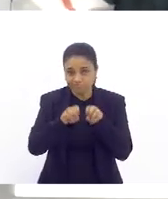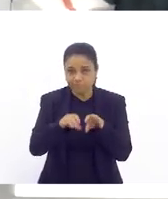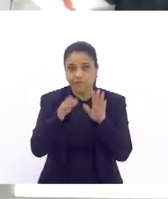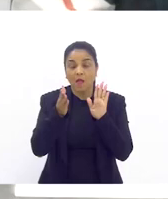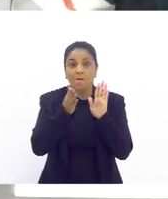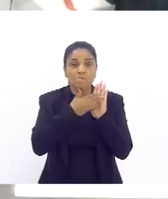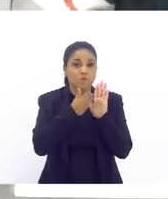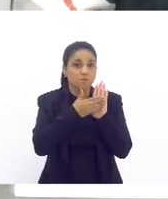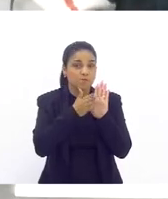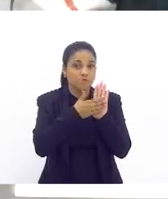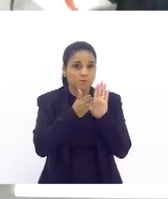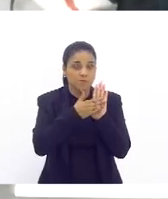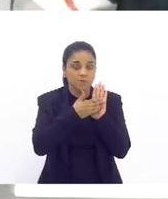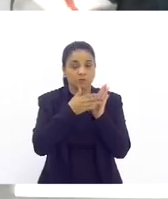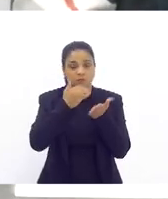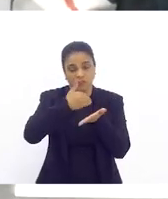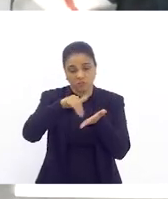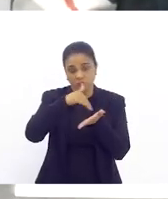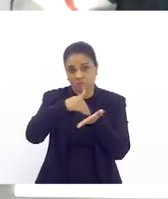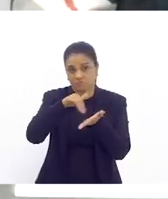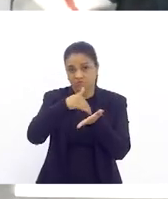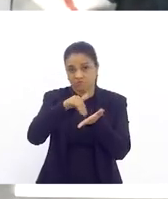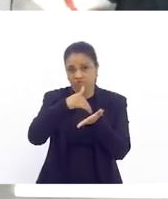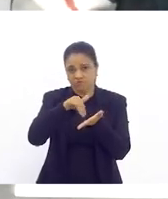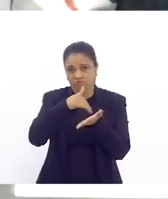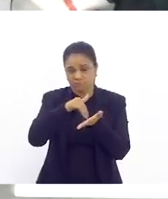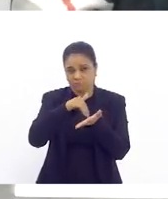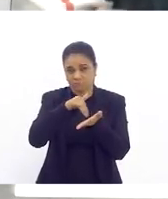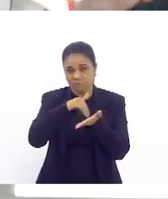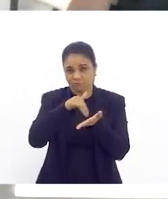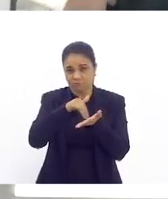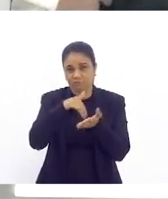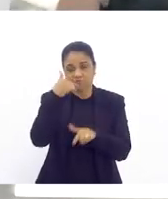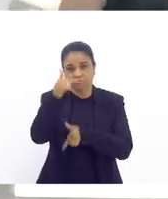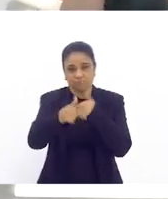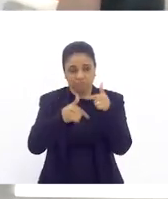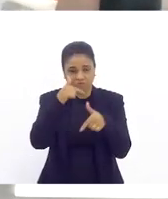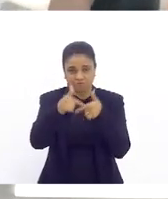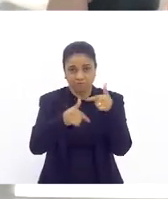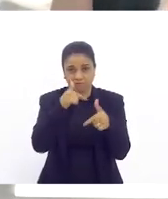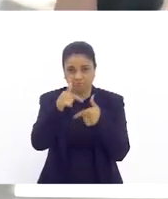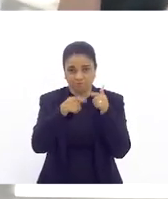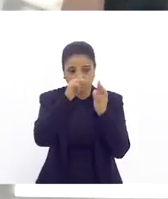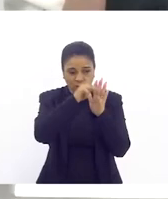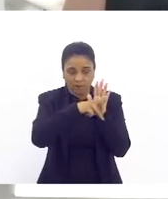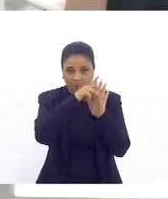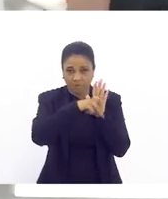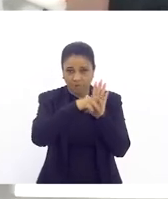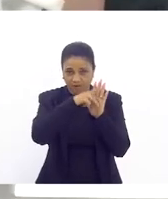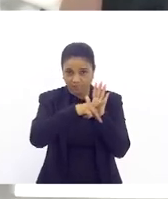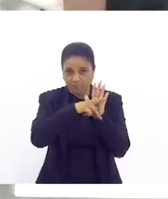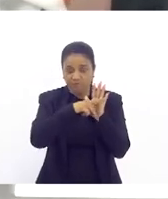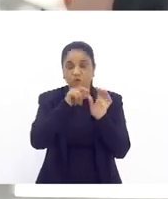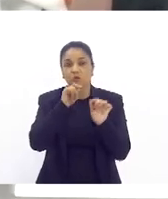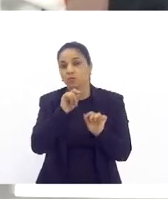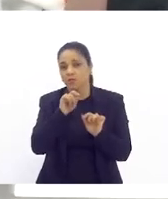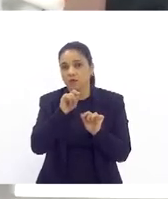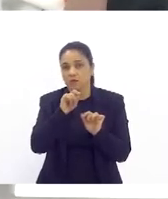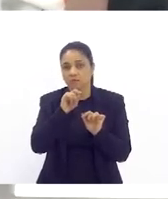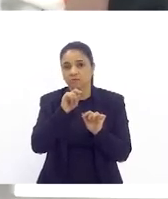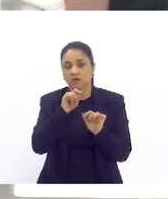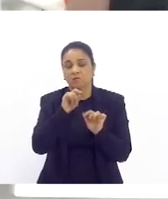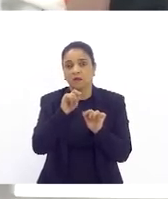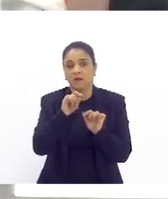a gente enquanto secretaria encaminha é aqui trabalhamos nesse plano para Inclusive das